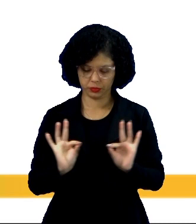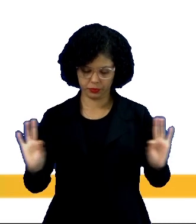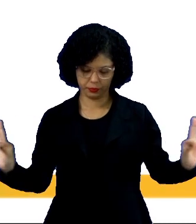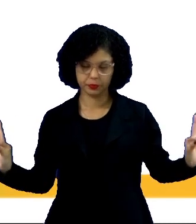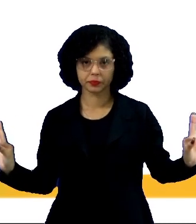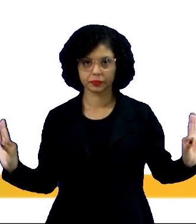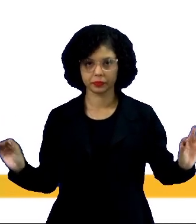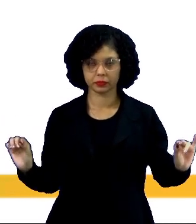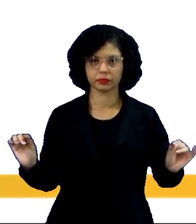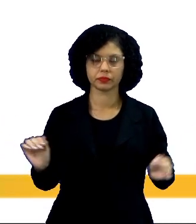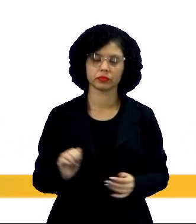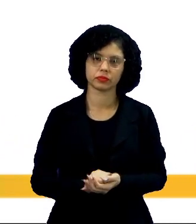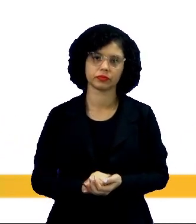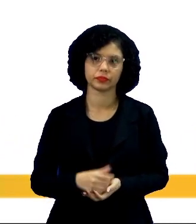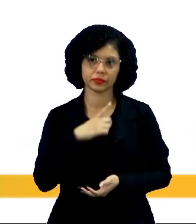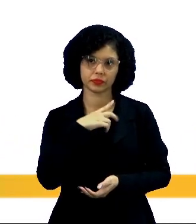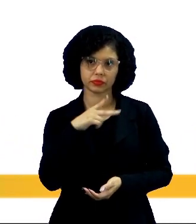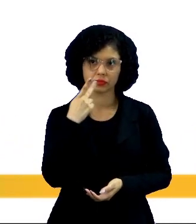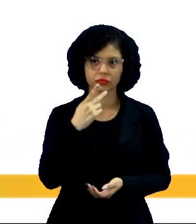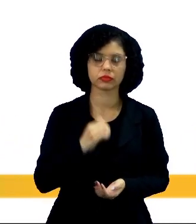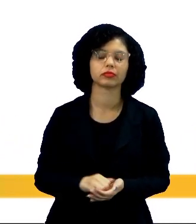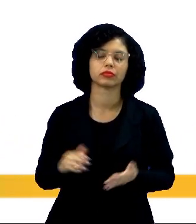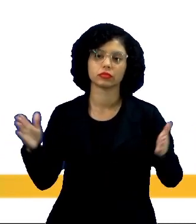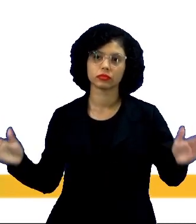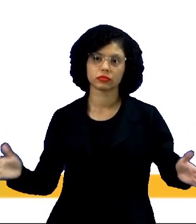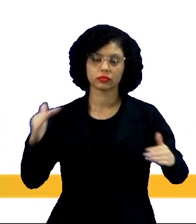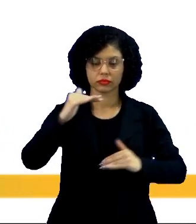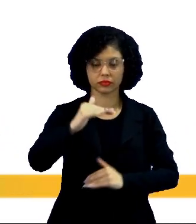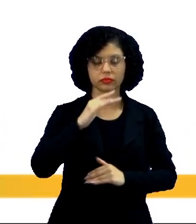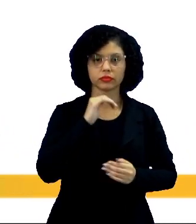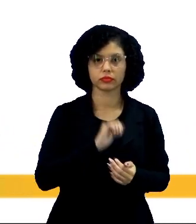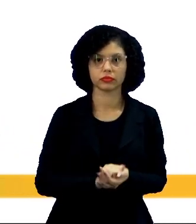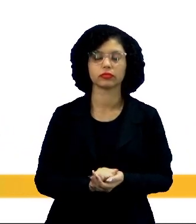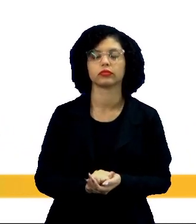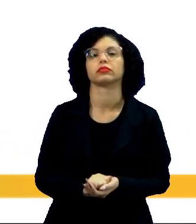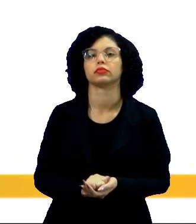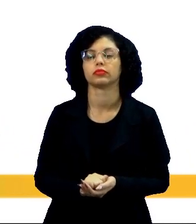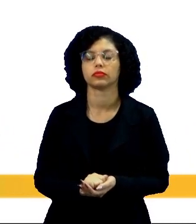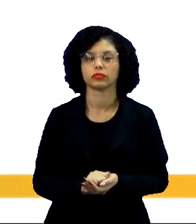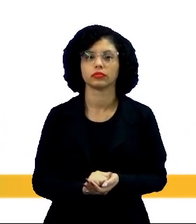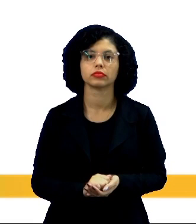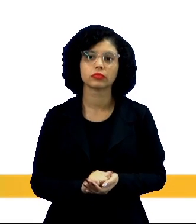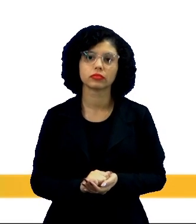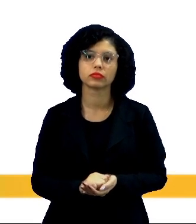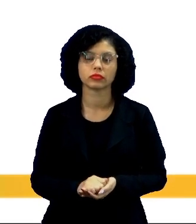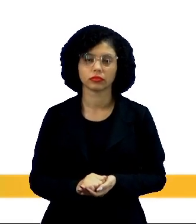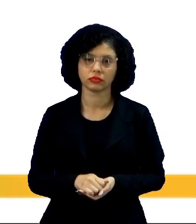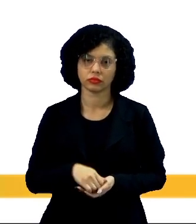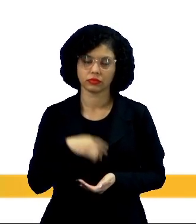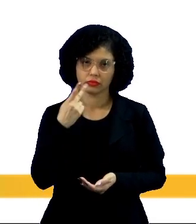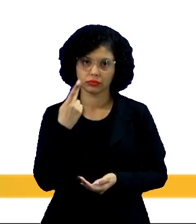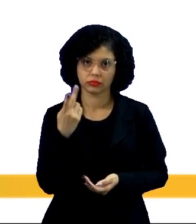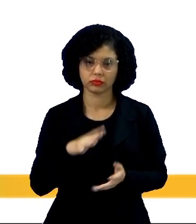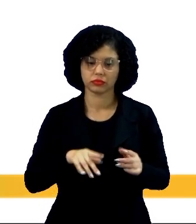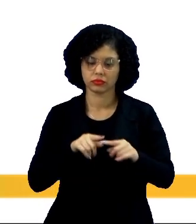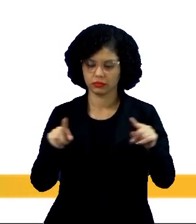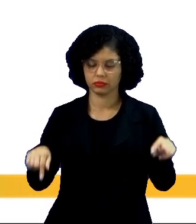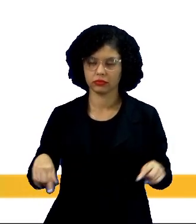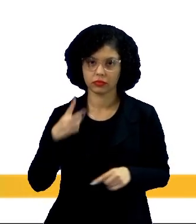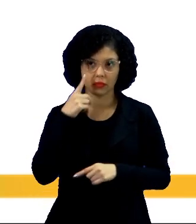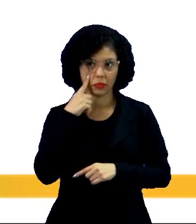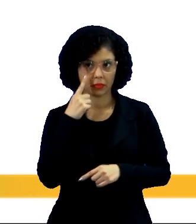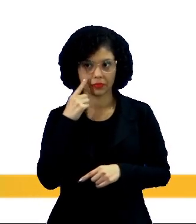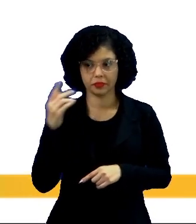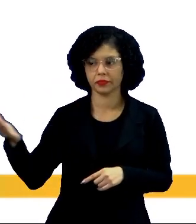agora no campo de futebol, nós falamos aí do quarto, nós falamos aí da sala da sua casa, nós falamos da sala de aula.